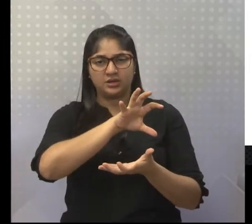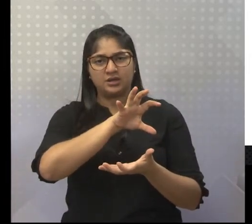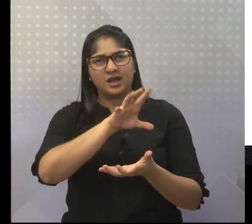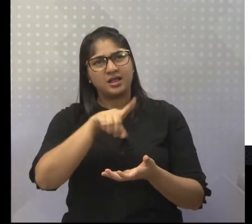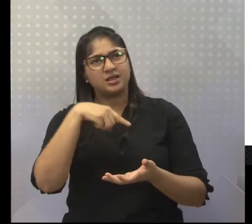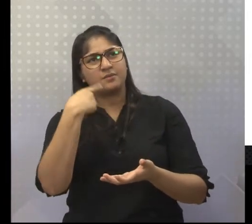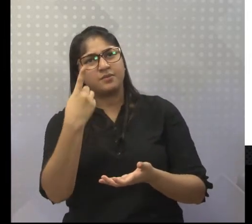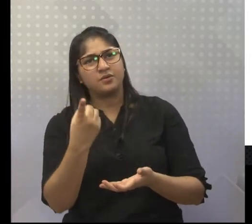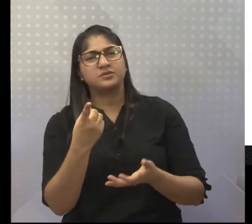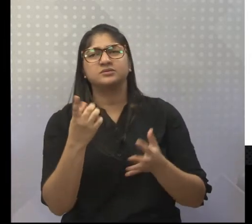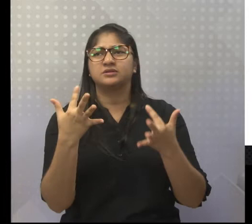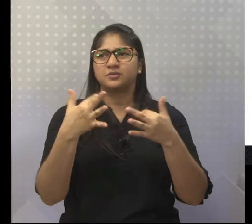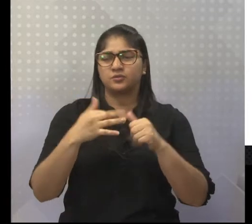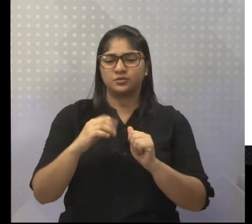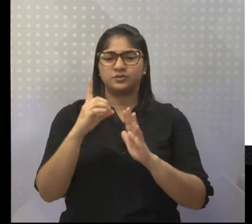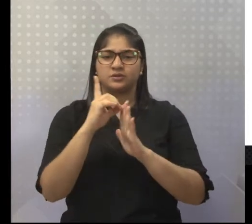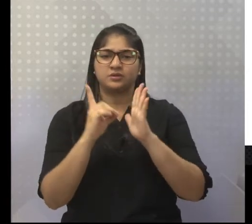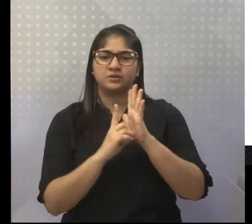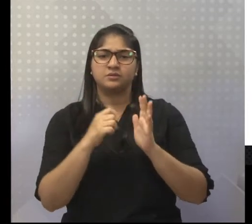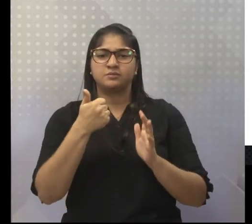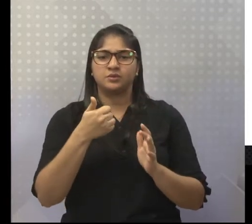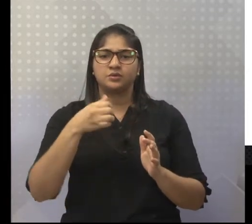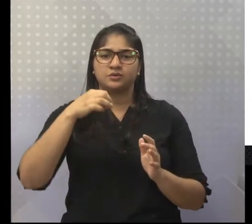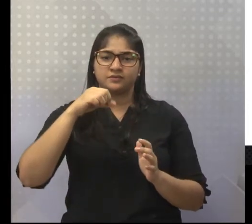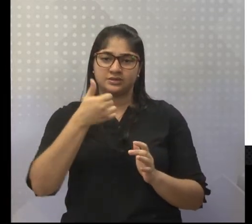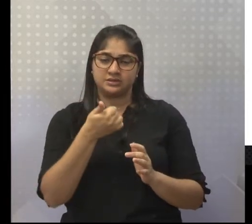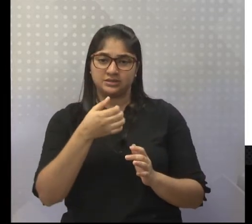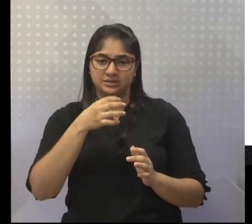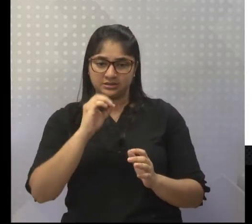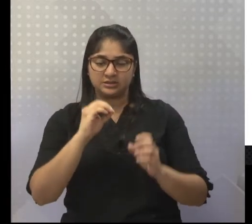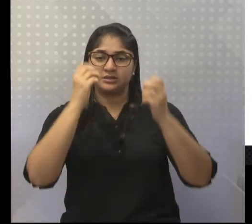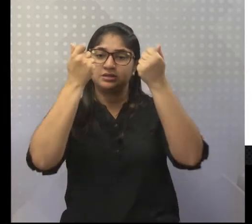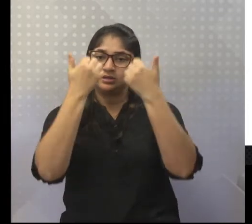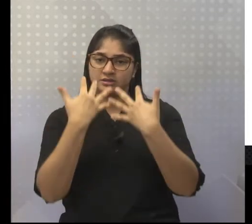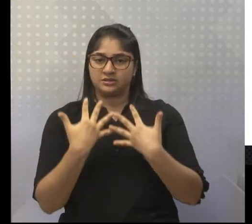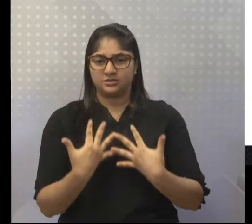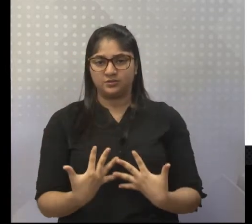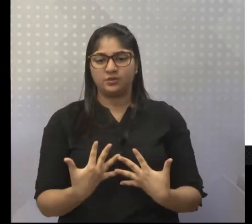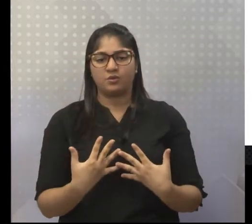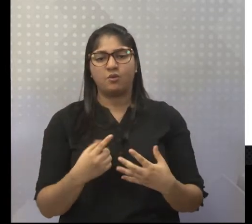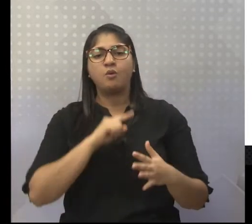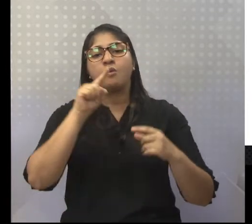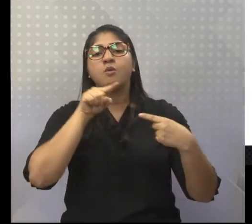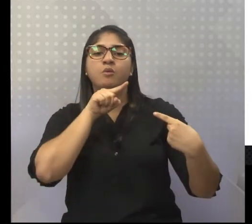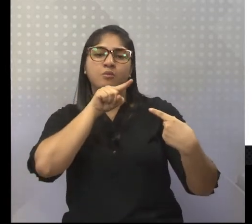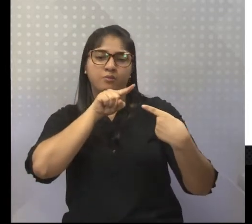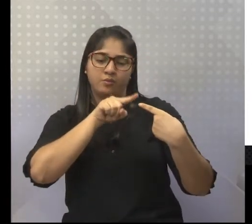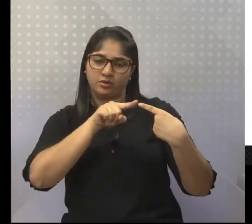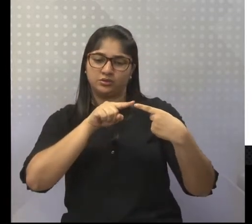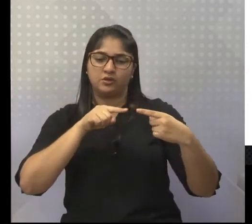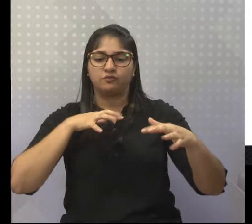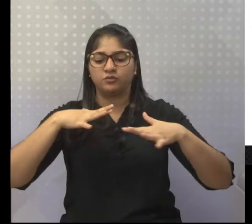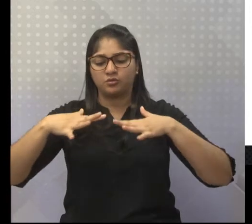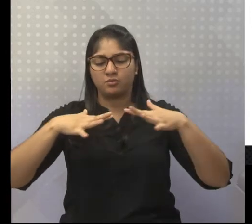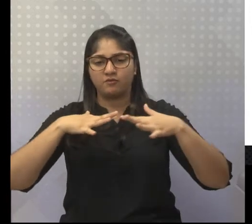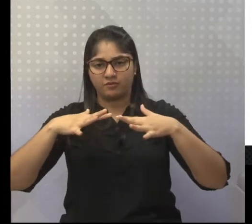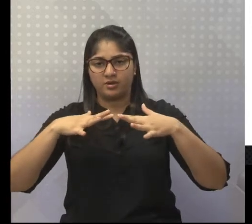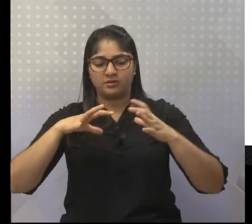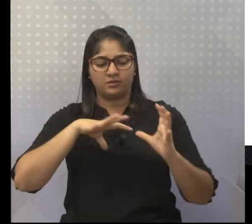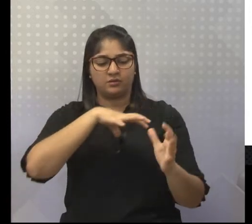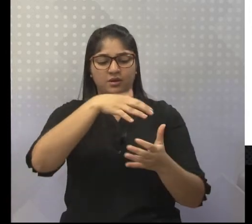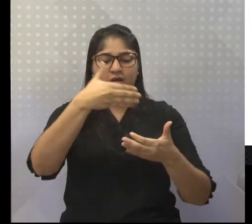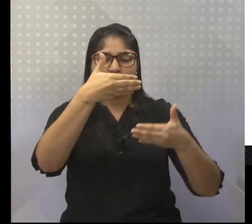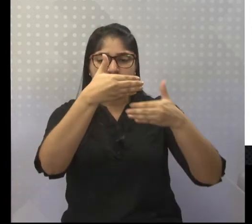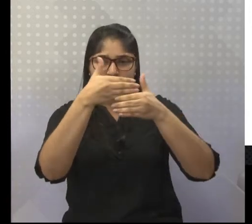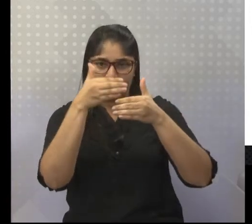no fim da década de 1960 foi finalmente proposto como explicação para esses movimentos a teoria da tectônica de